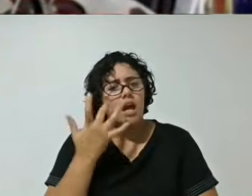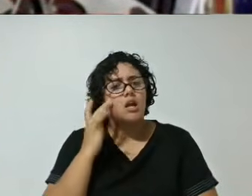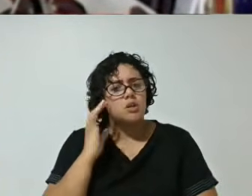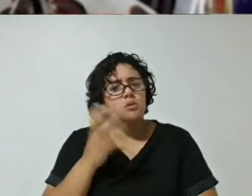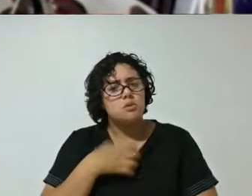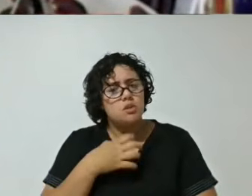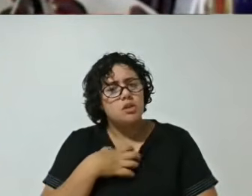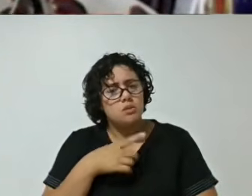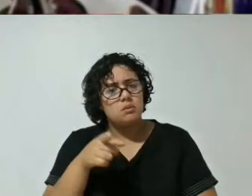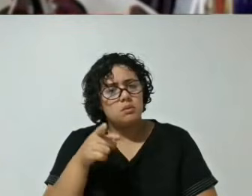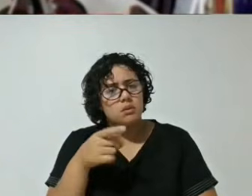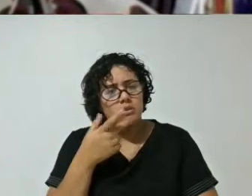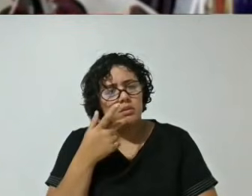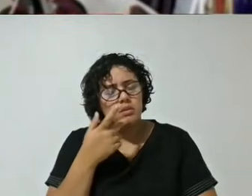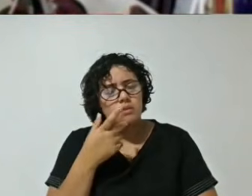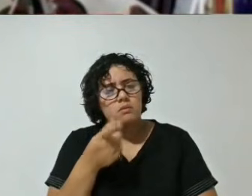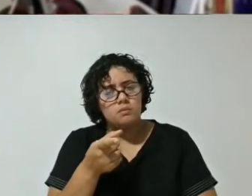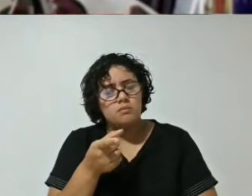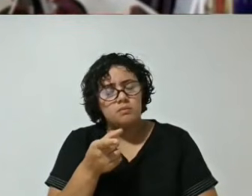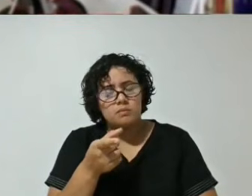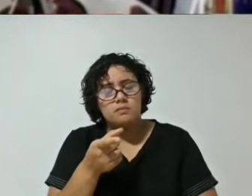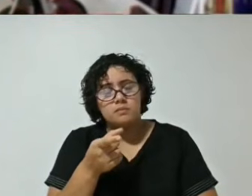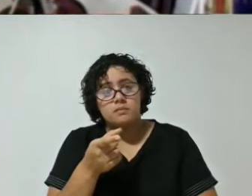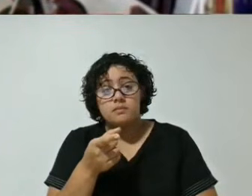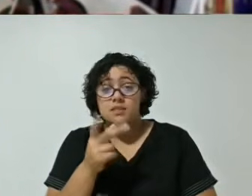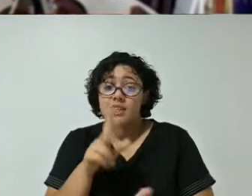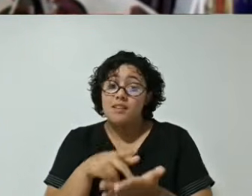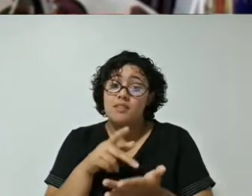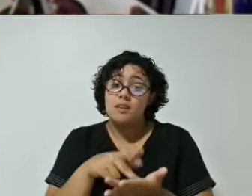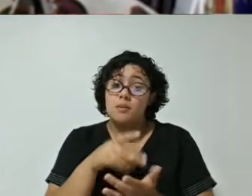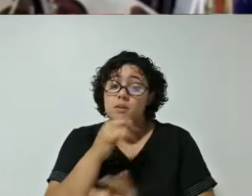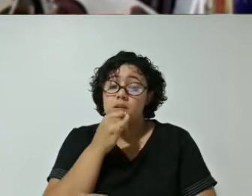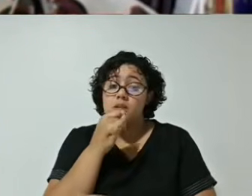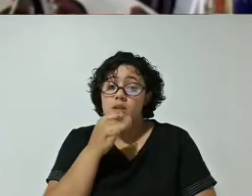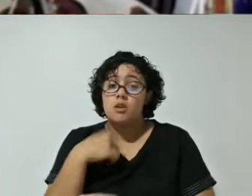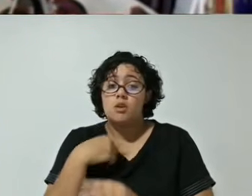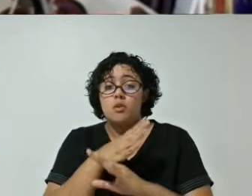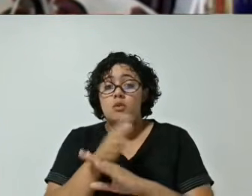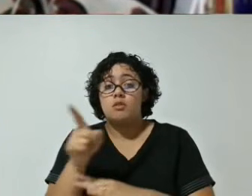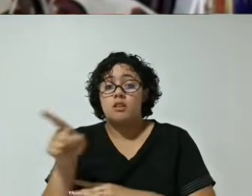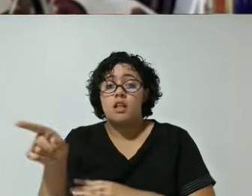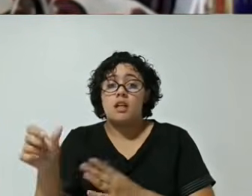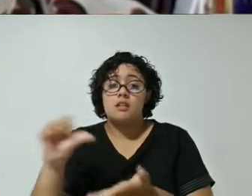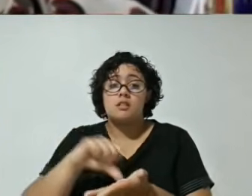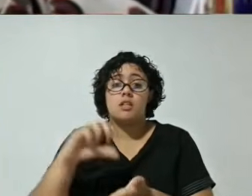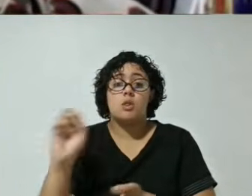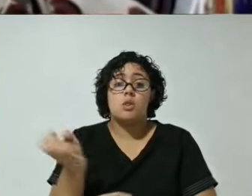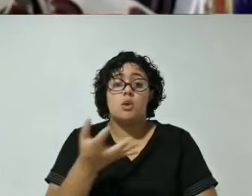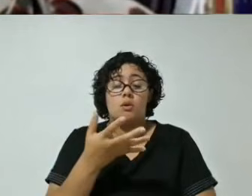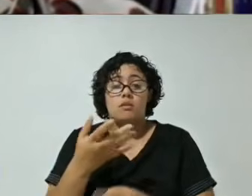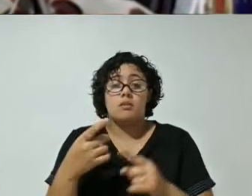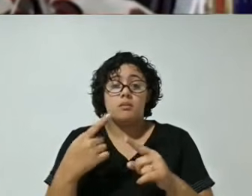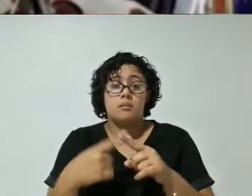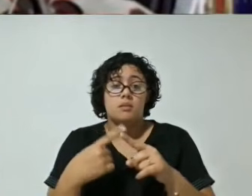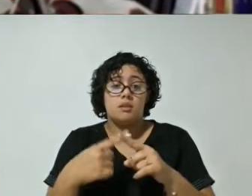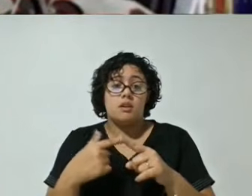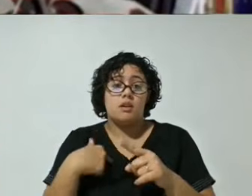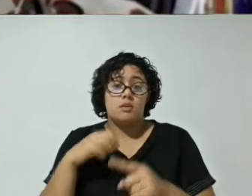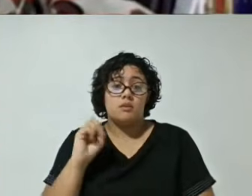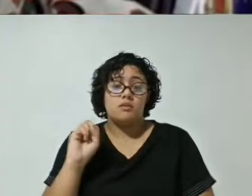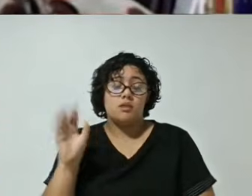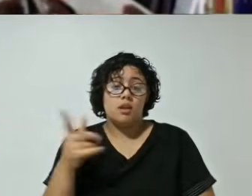Sim. Na verdade, por exemplo, eu não fui lá para a nova sede, né? Ah, Porque eu saí em